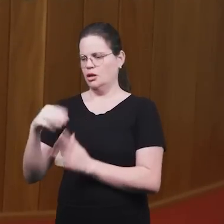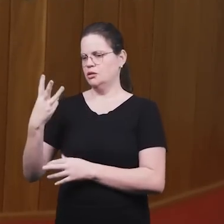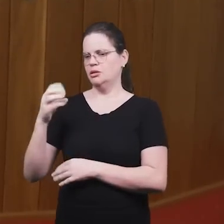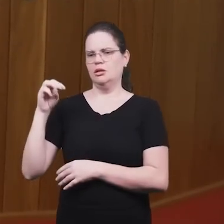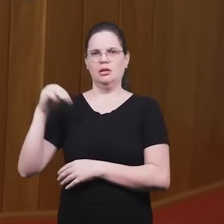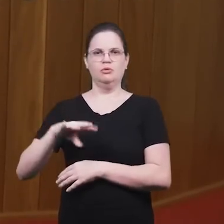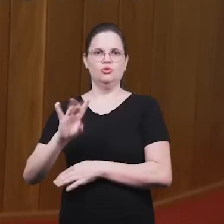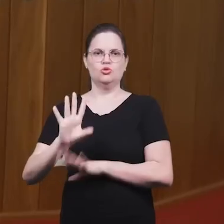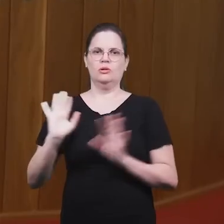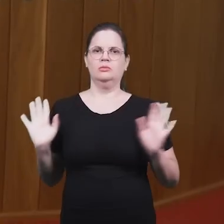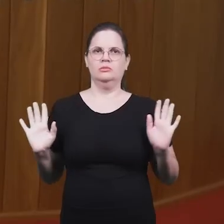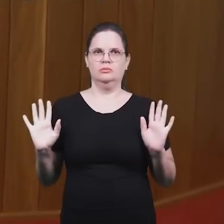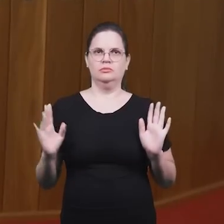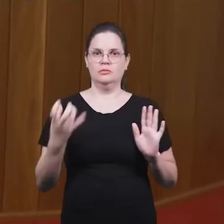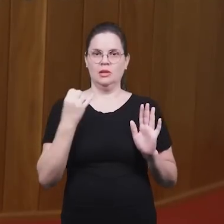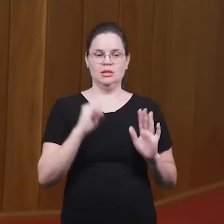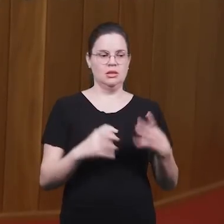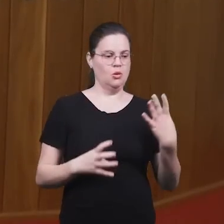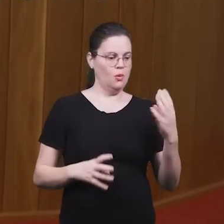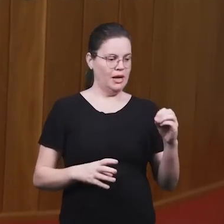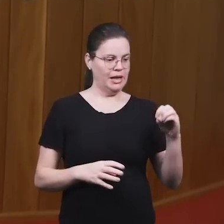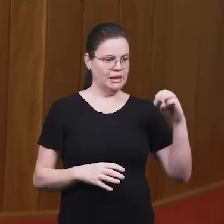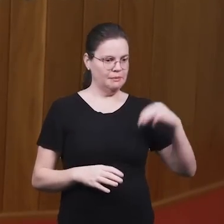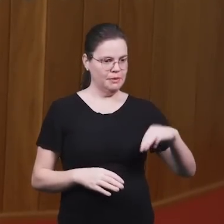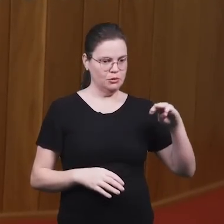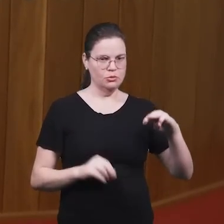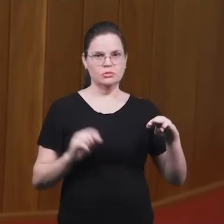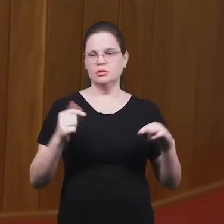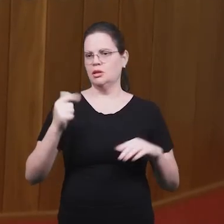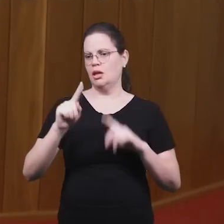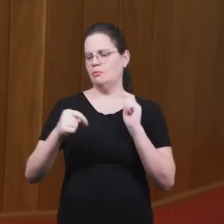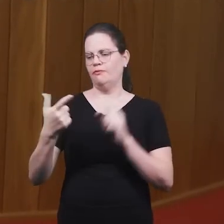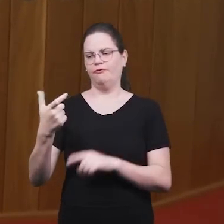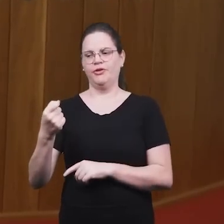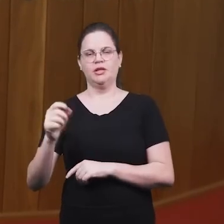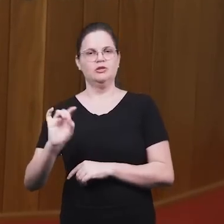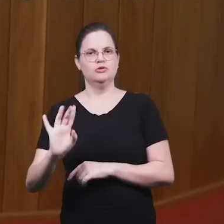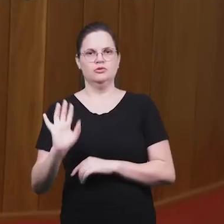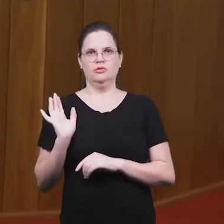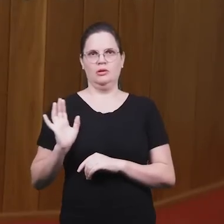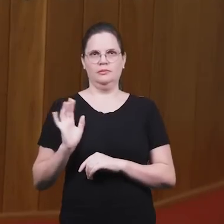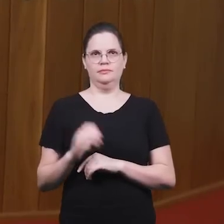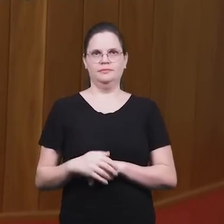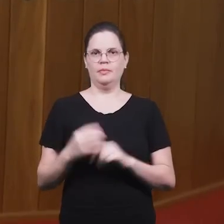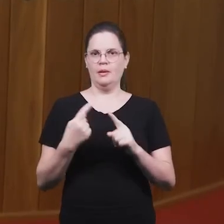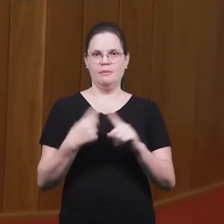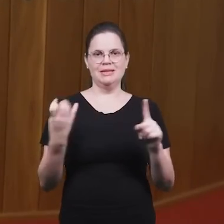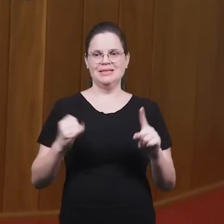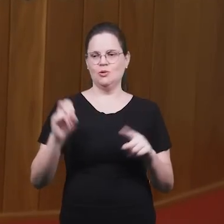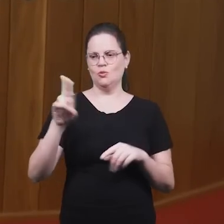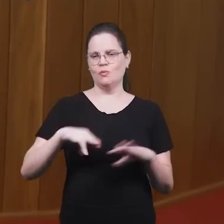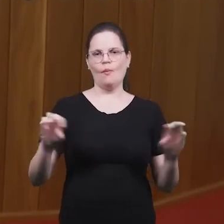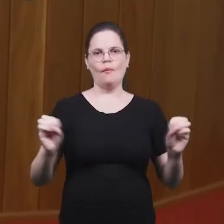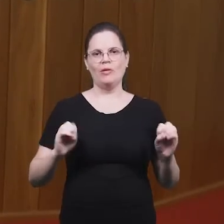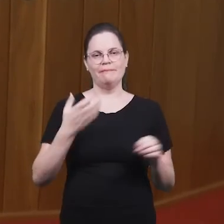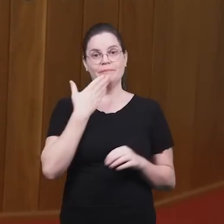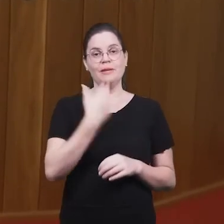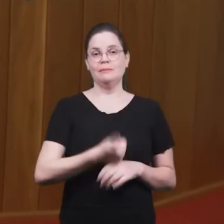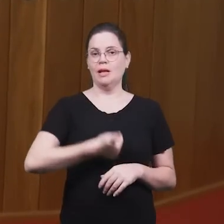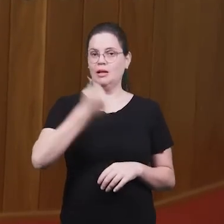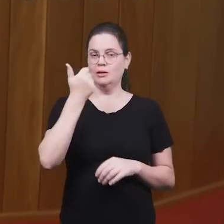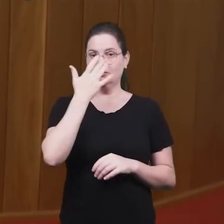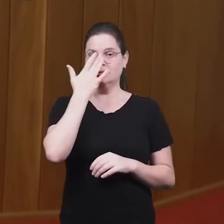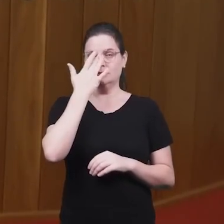com o celular meia hora. Se usou 40 minutos, é só 20. Agora, se não usar, é